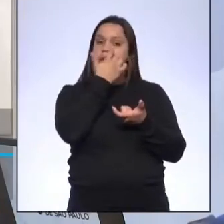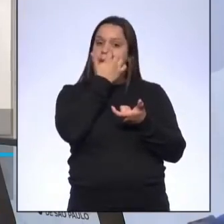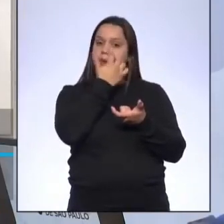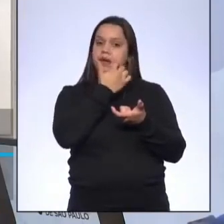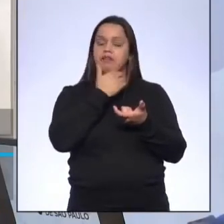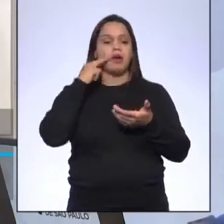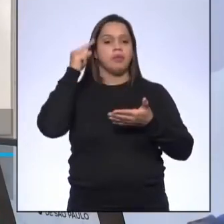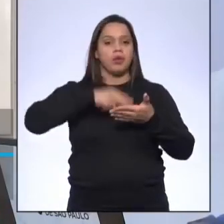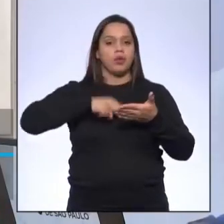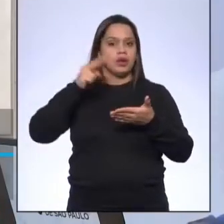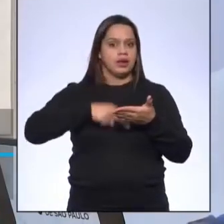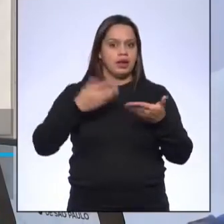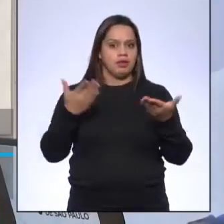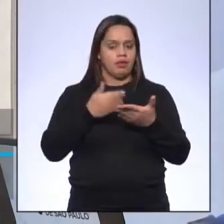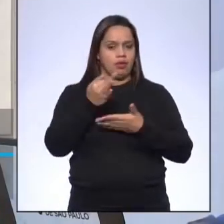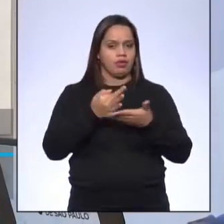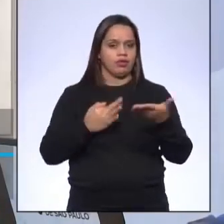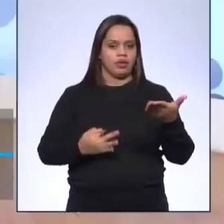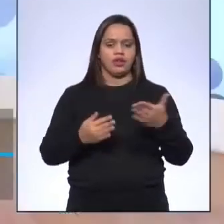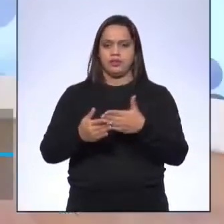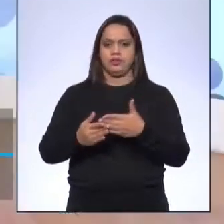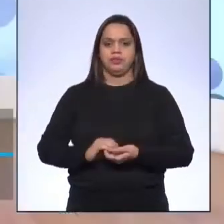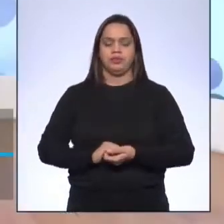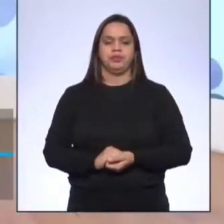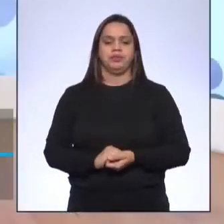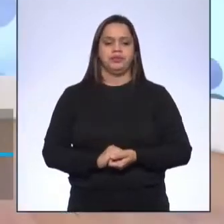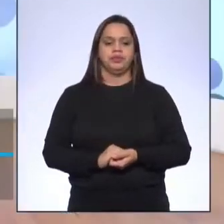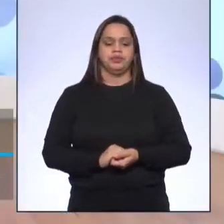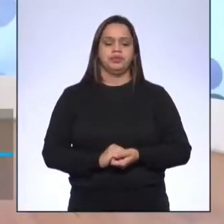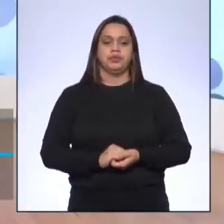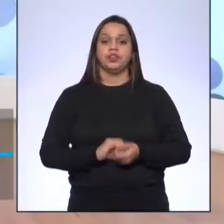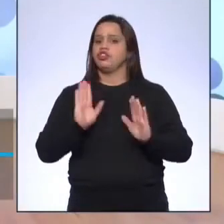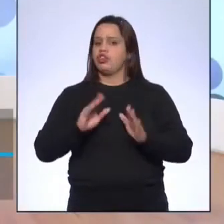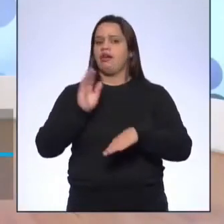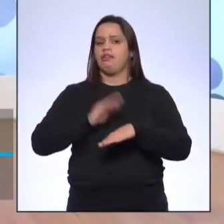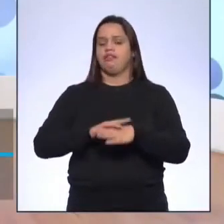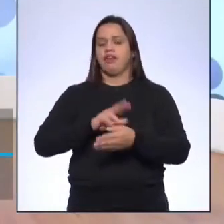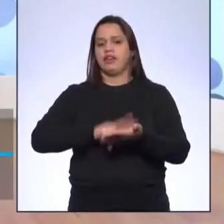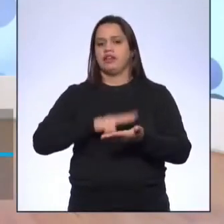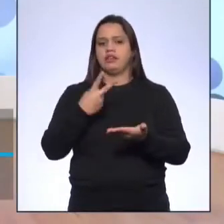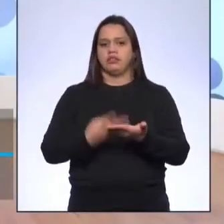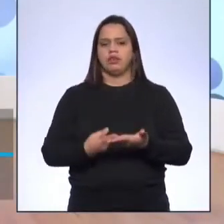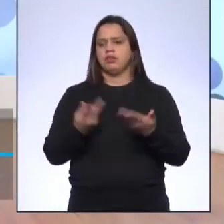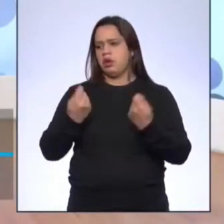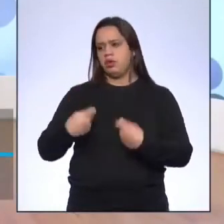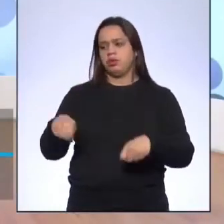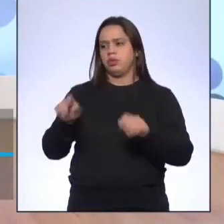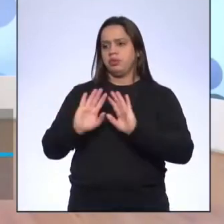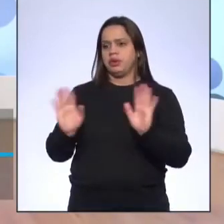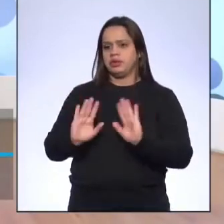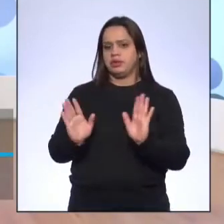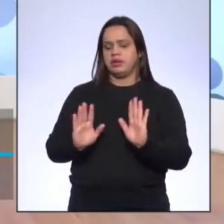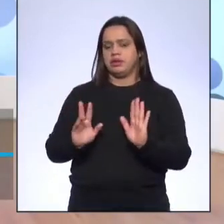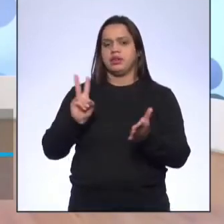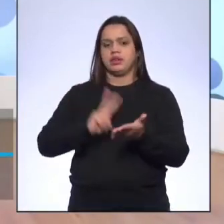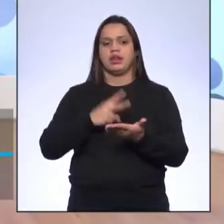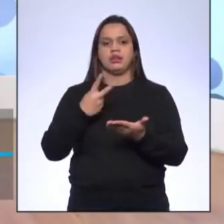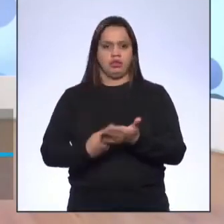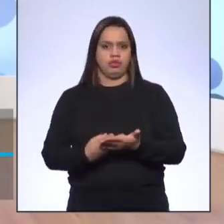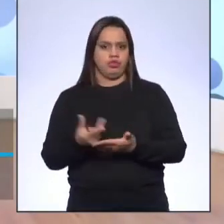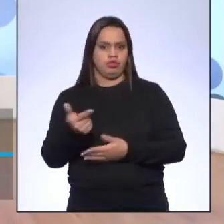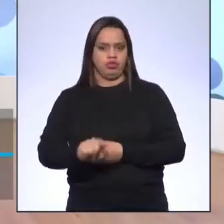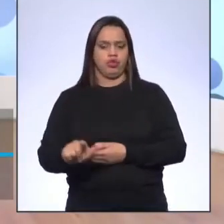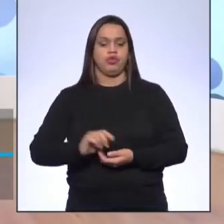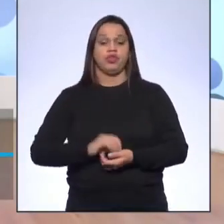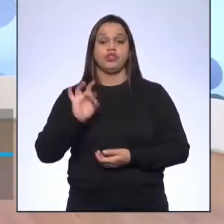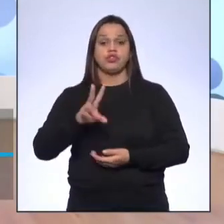In English, of course. Of course. Nós já fizemos a tradução, eu acho que não tem necessidade, né? Da gente traduzir novamente.